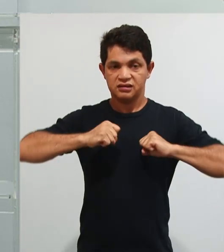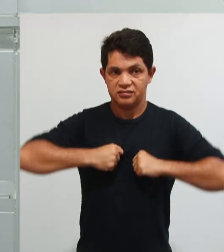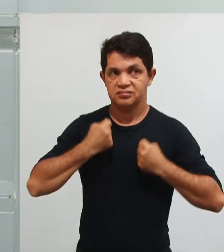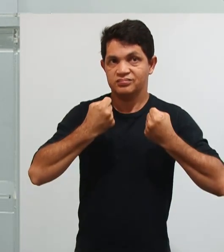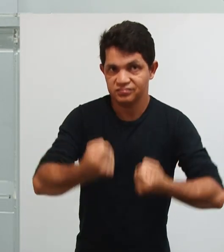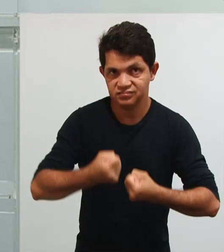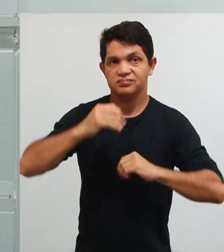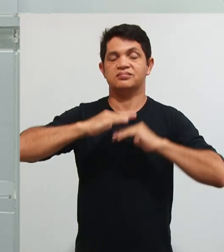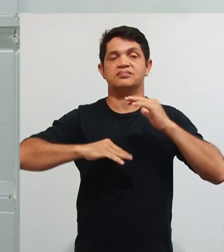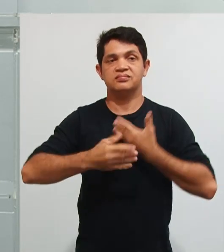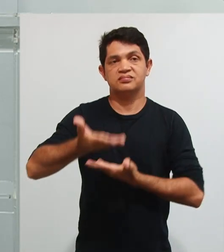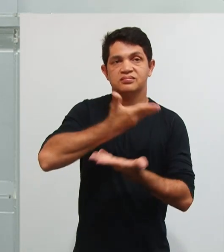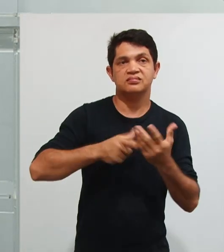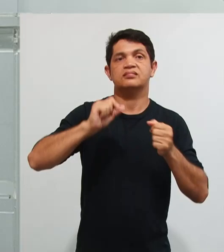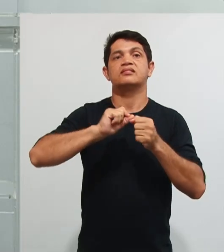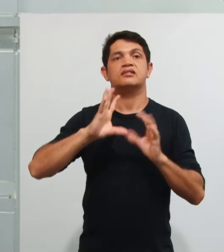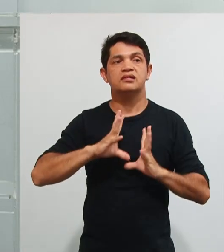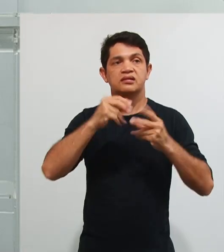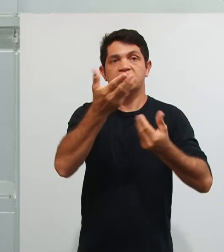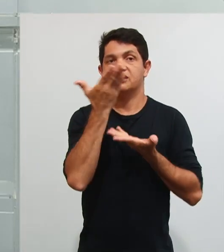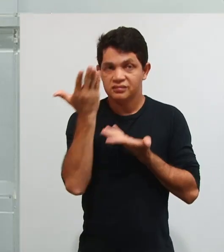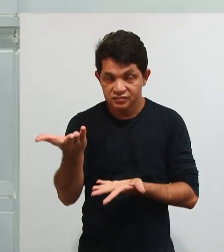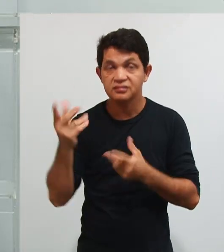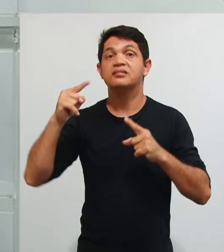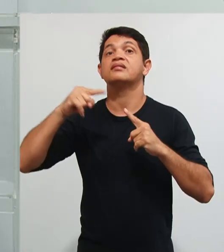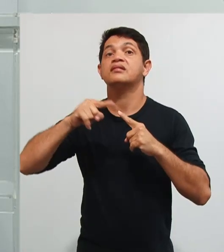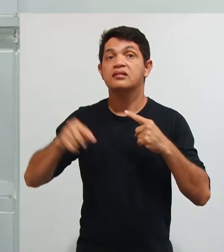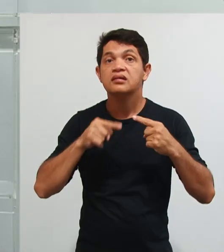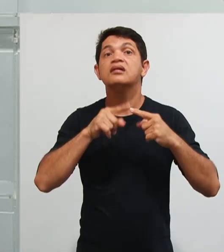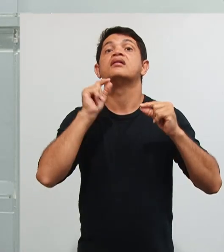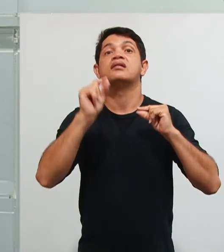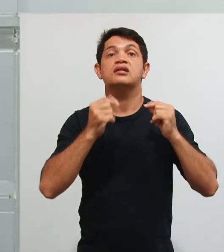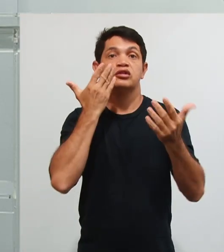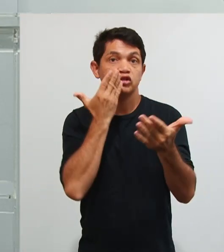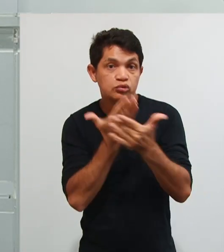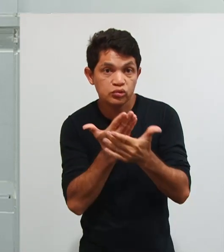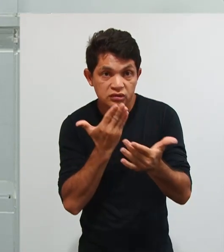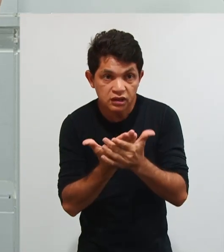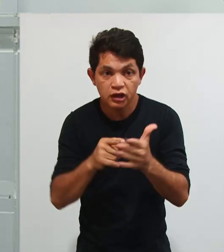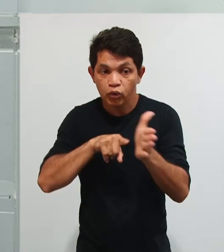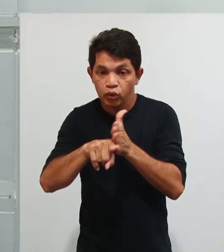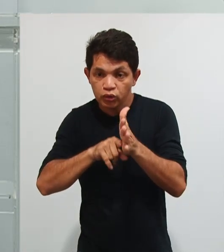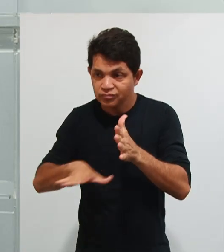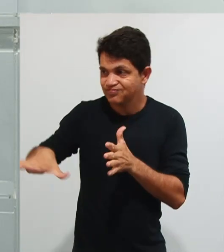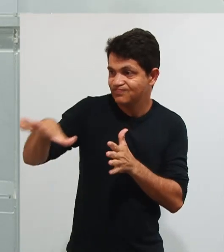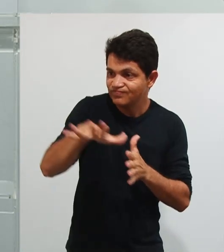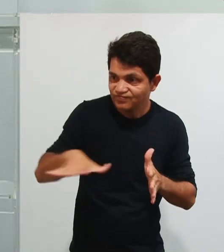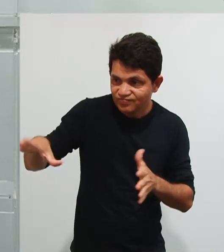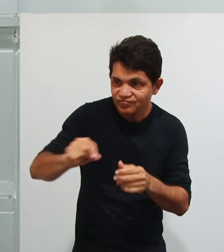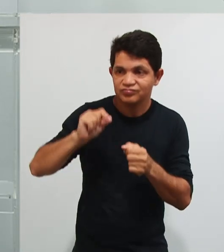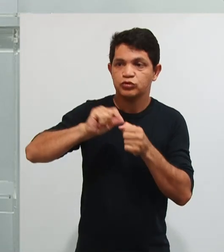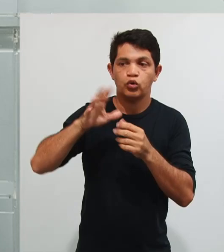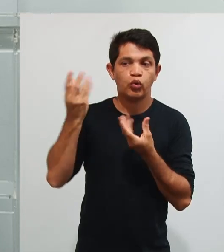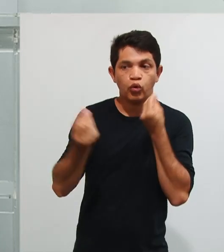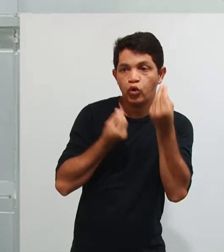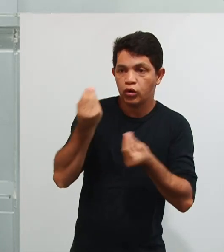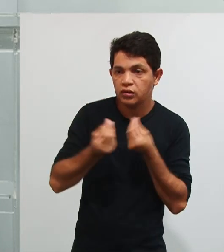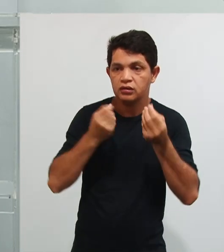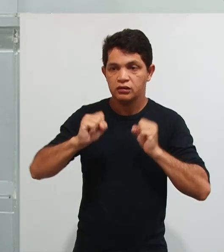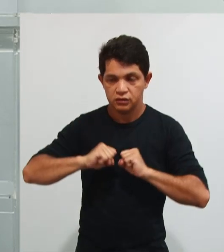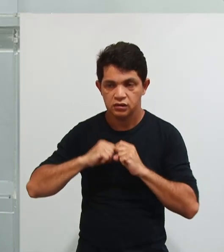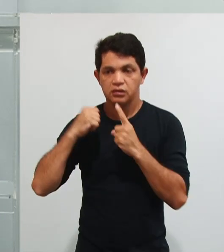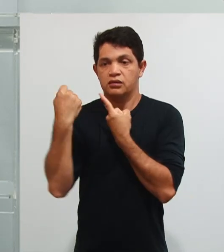chegar. Mas para isso, senhores, faz-se necessário estudar os meus ambientes. Para quê? Para então